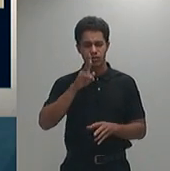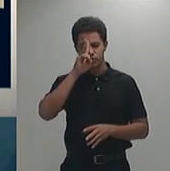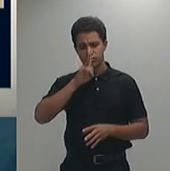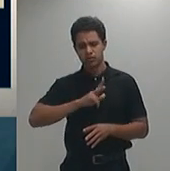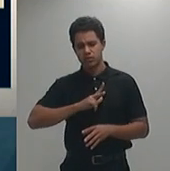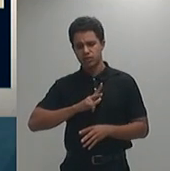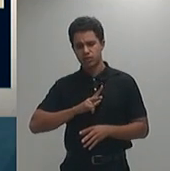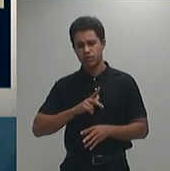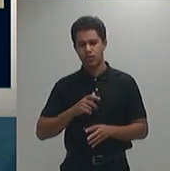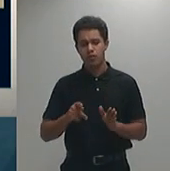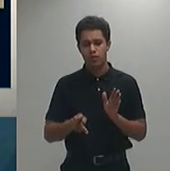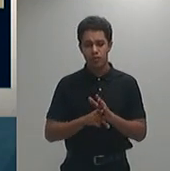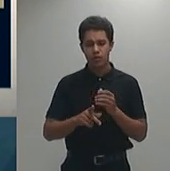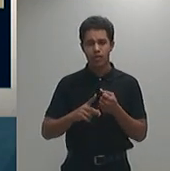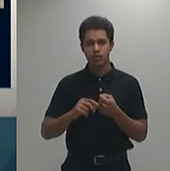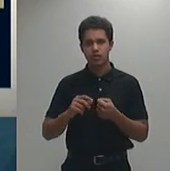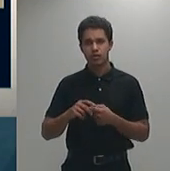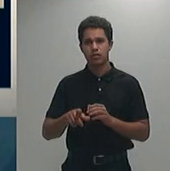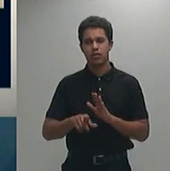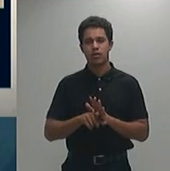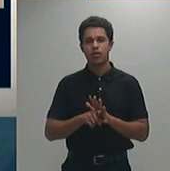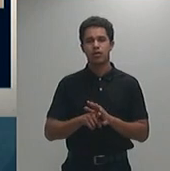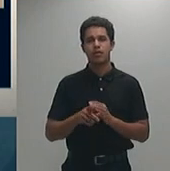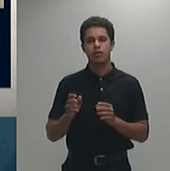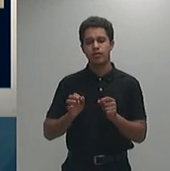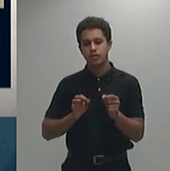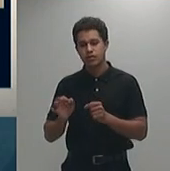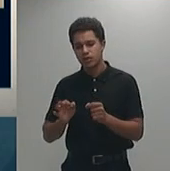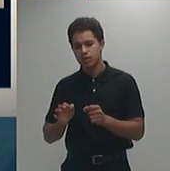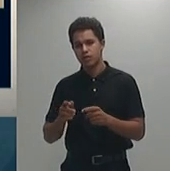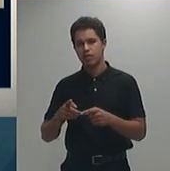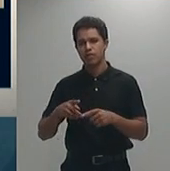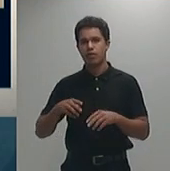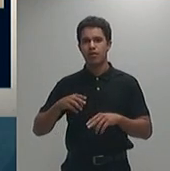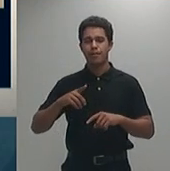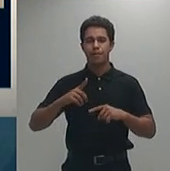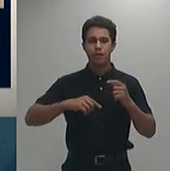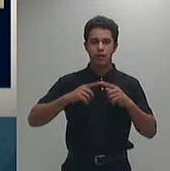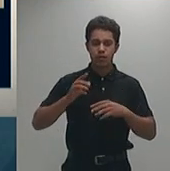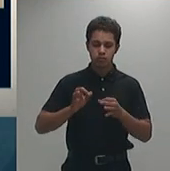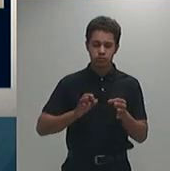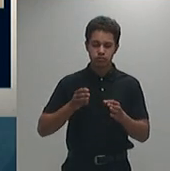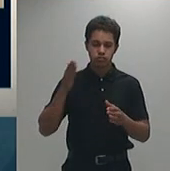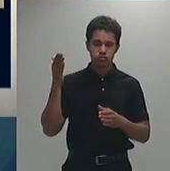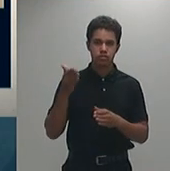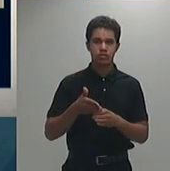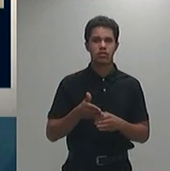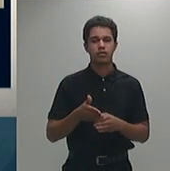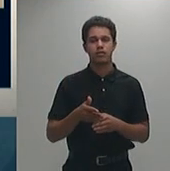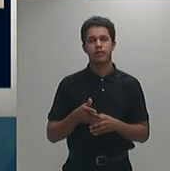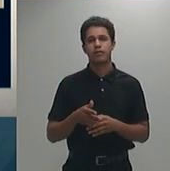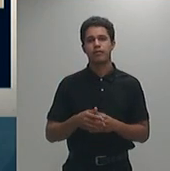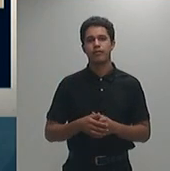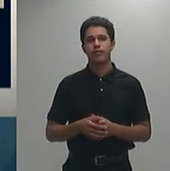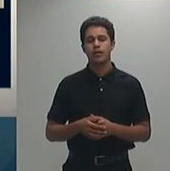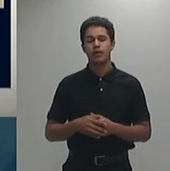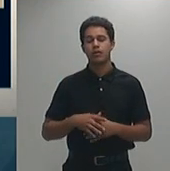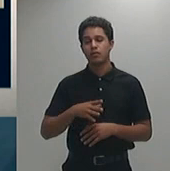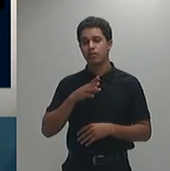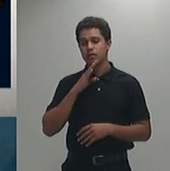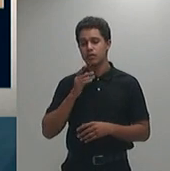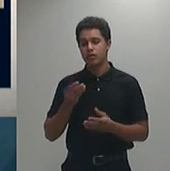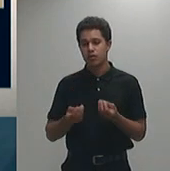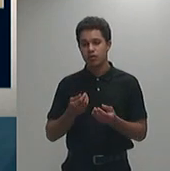da Lei 6404 postulando a reparação de danos indiretos a se reconhecer os Como dito nas palavras do relator originário